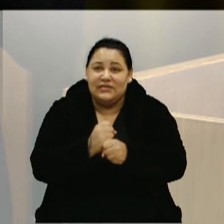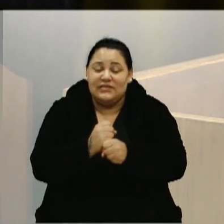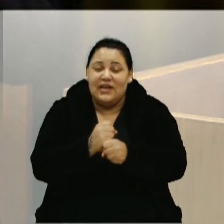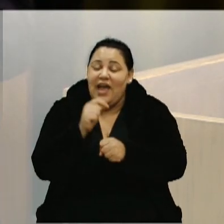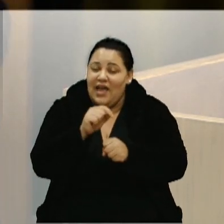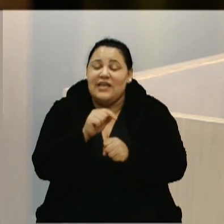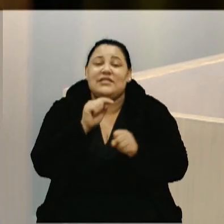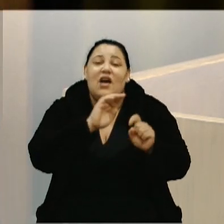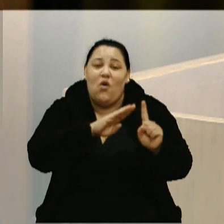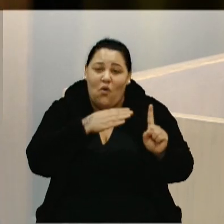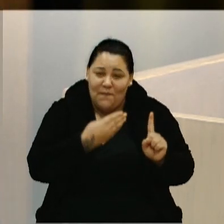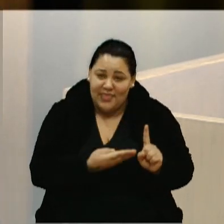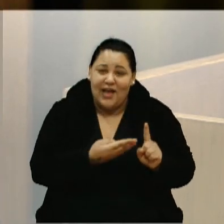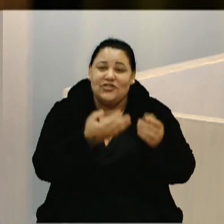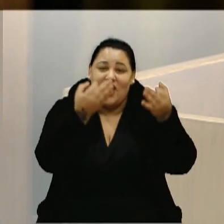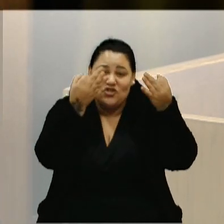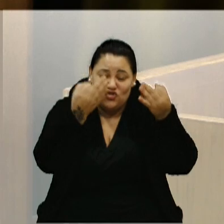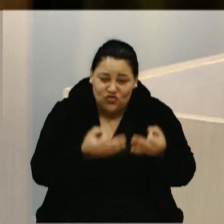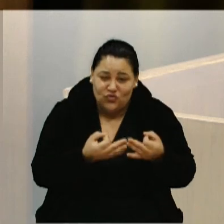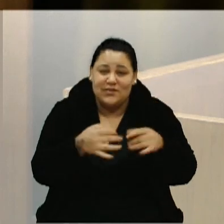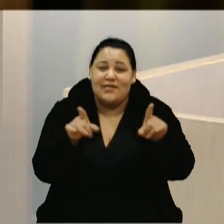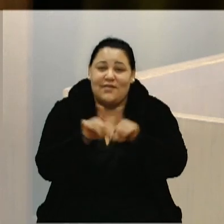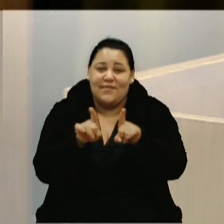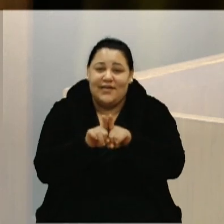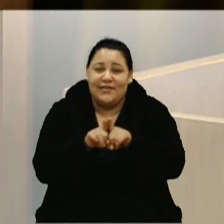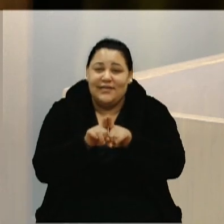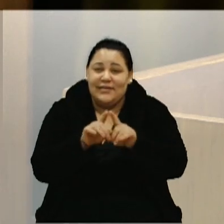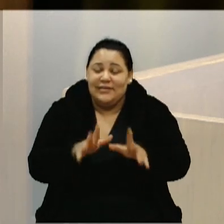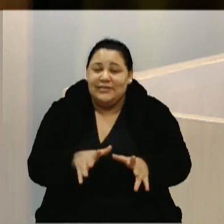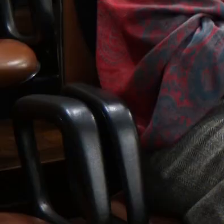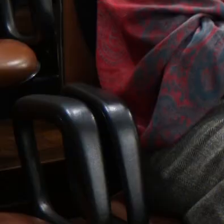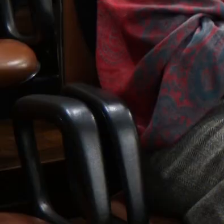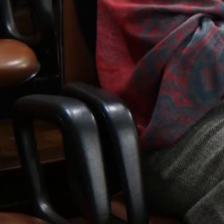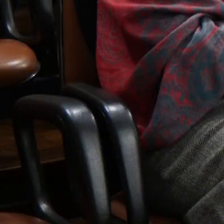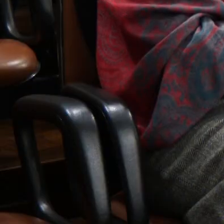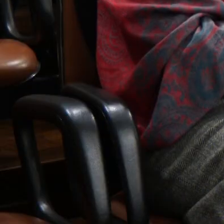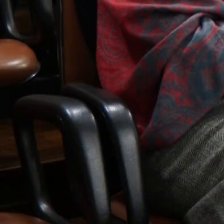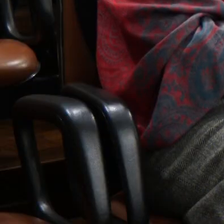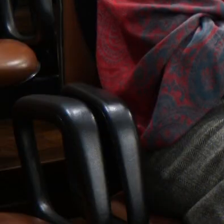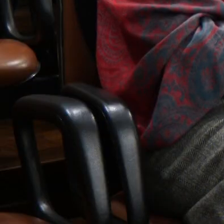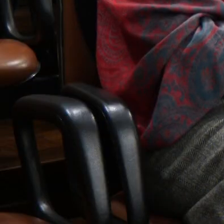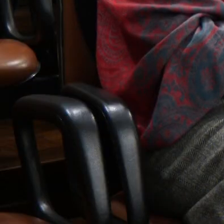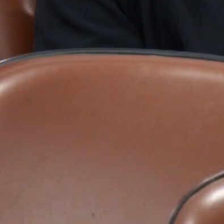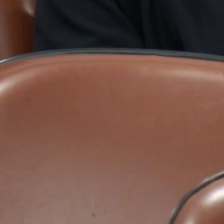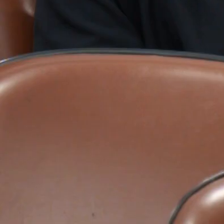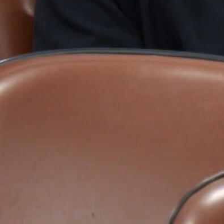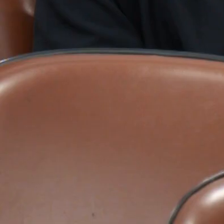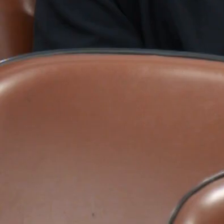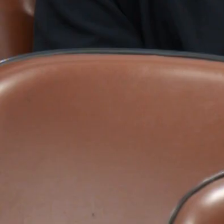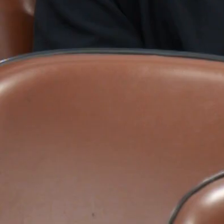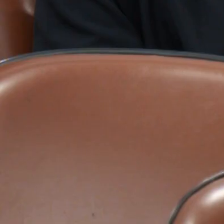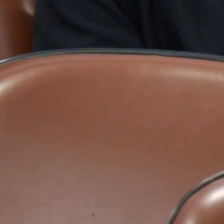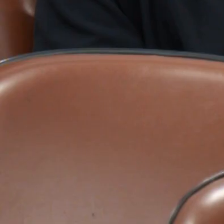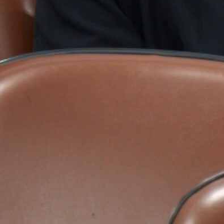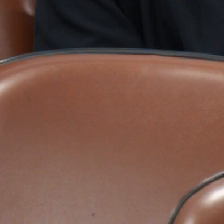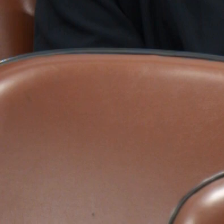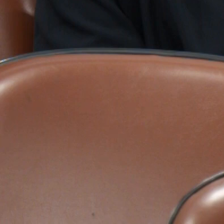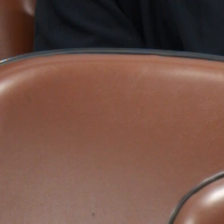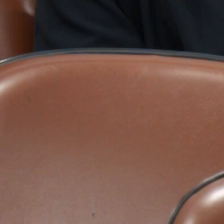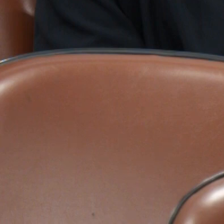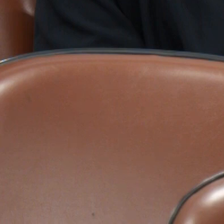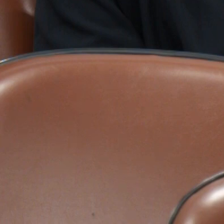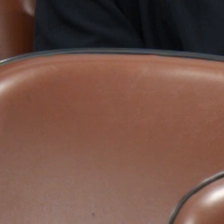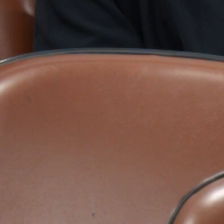é absolutamente justa e enche o meu coração de alegria. Além de Caxias do Sul, o sindicato atua em mais